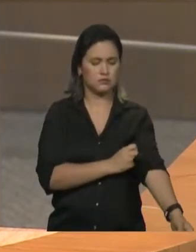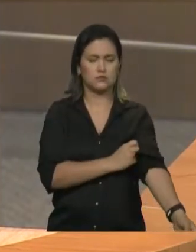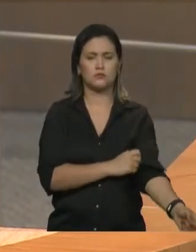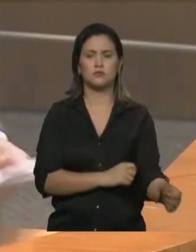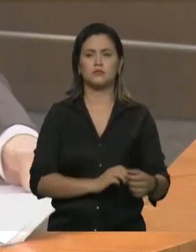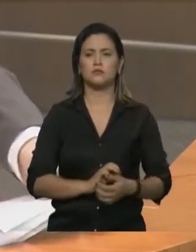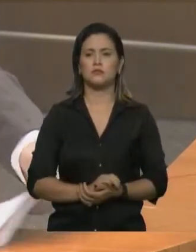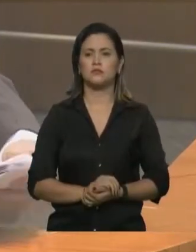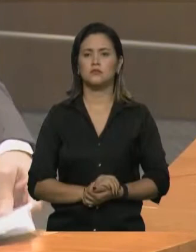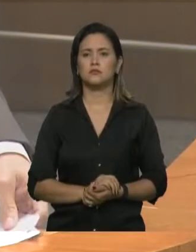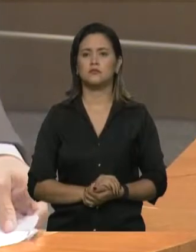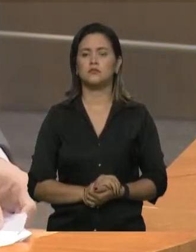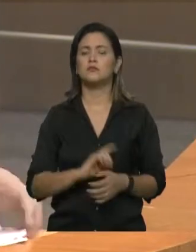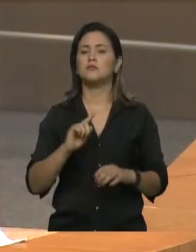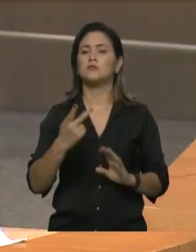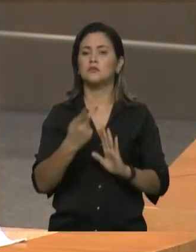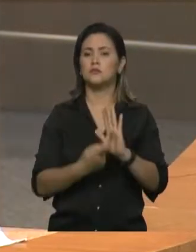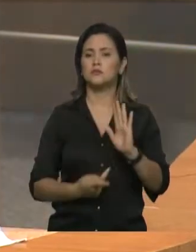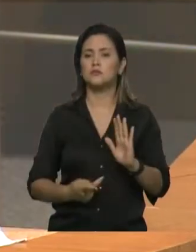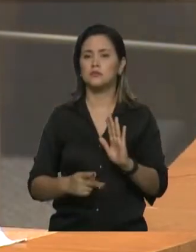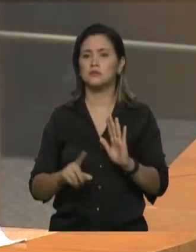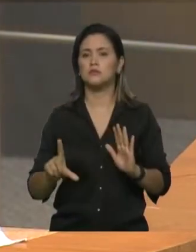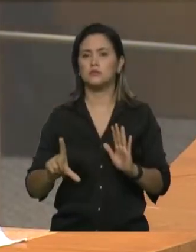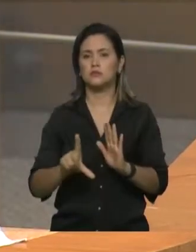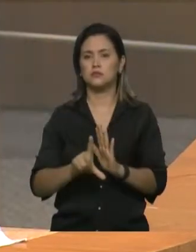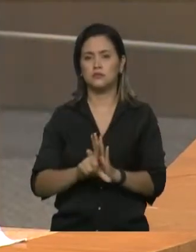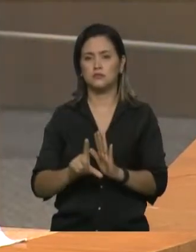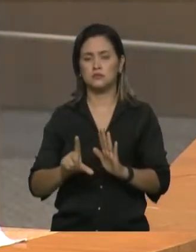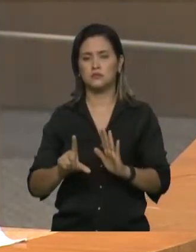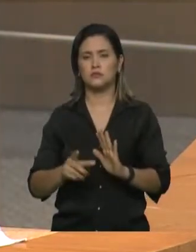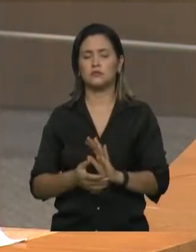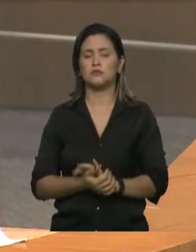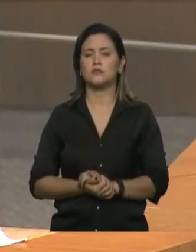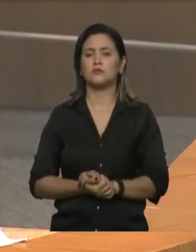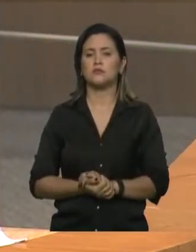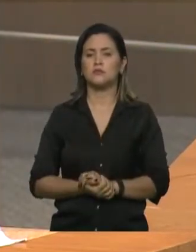que trata do projeto de lei complementar